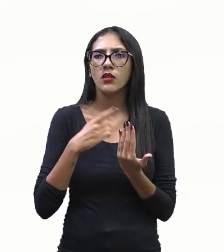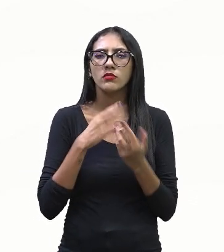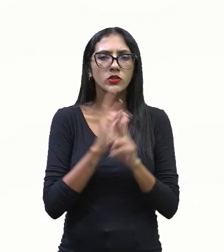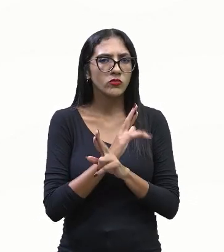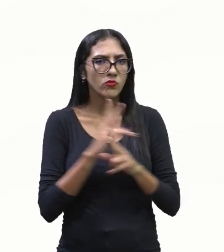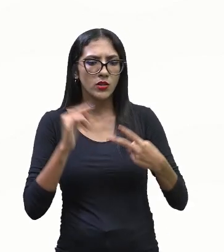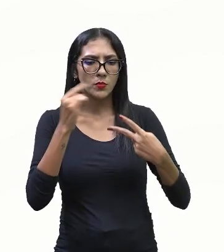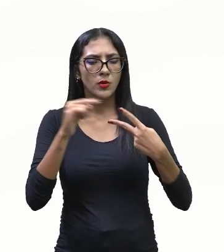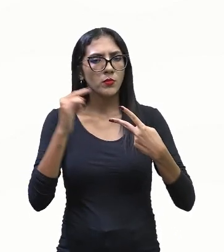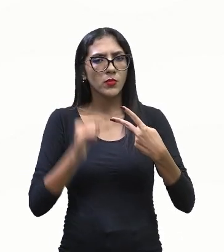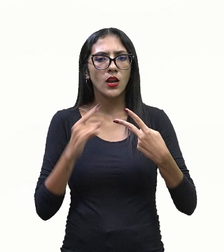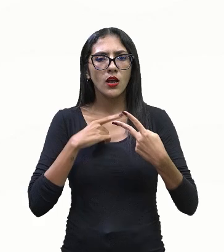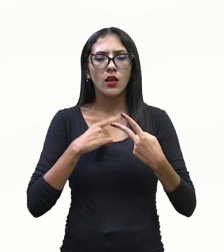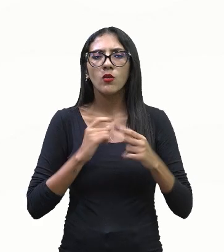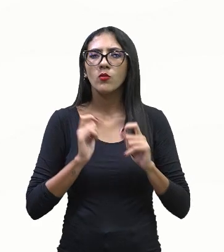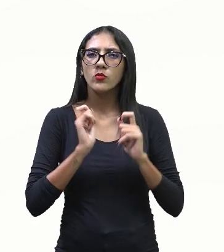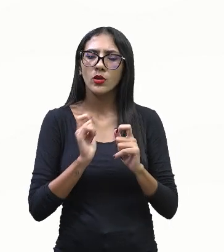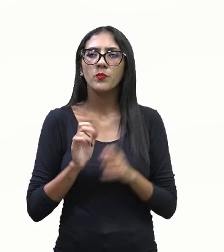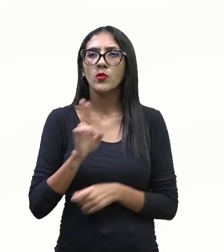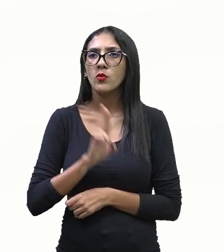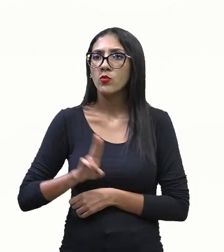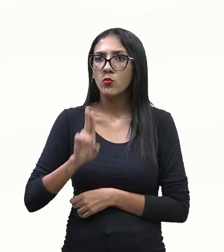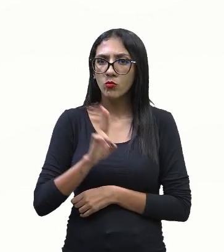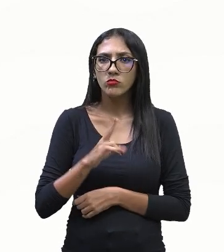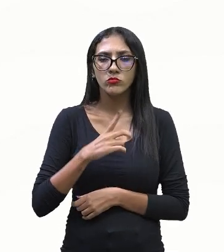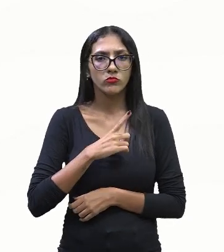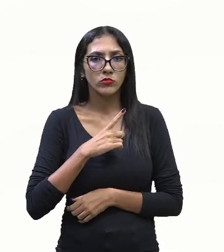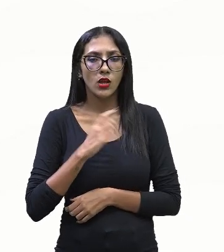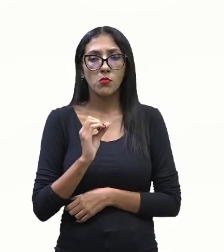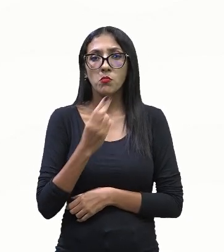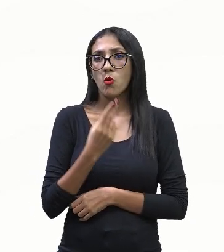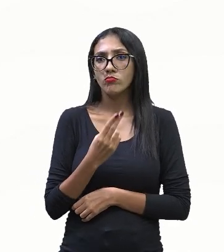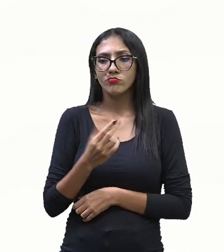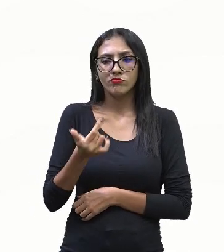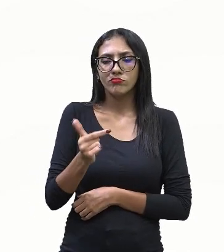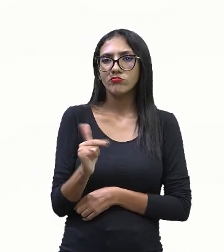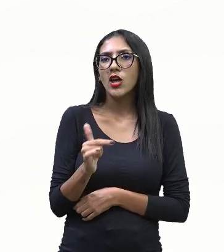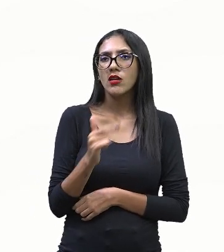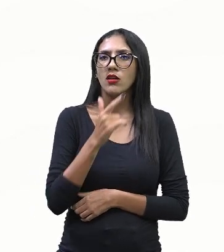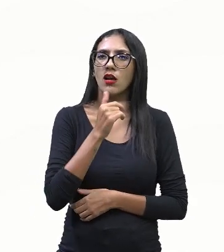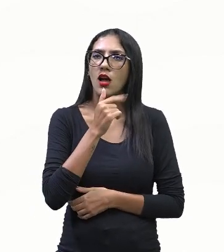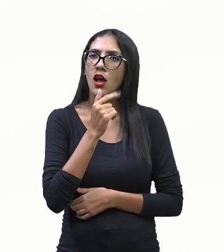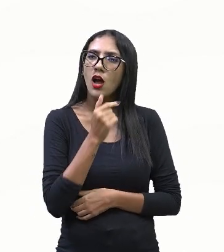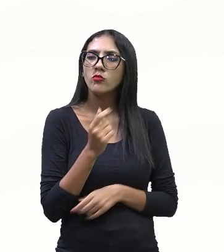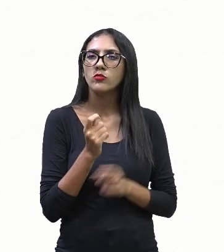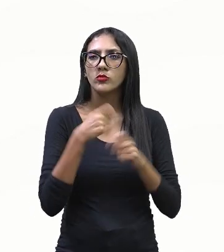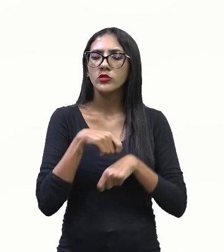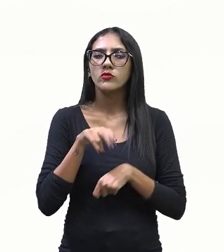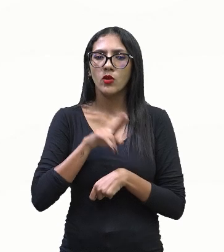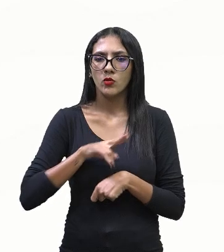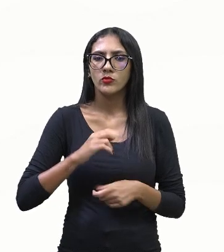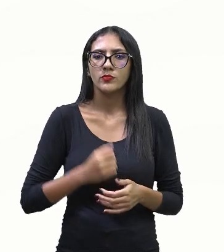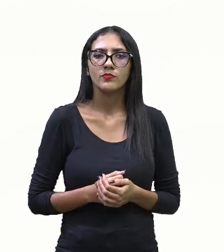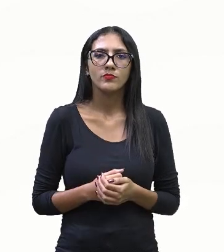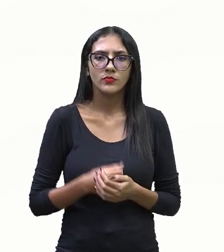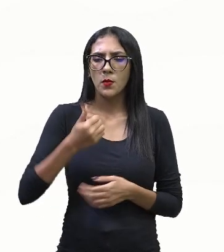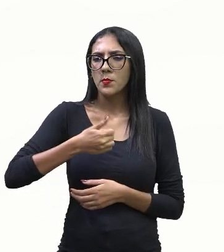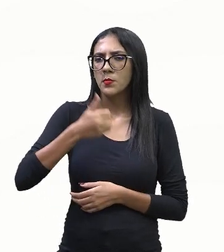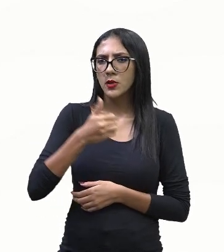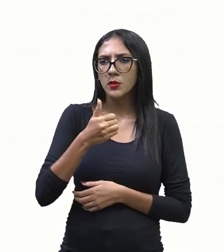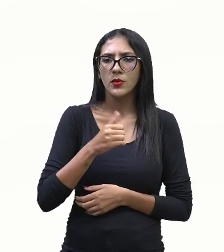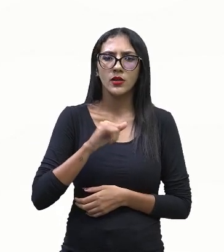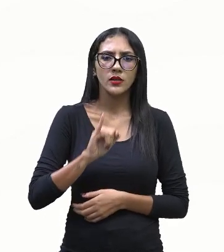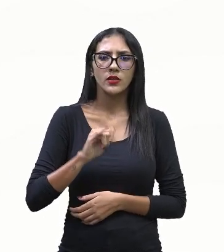é exatamente a presença ou a ausência da água no processo, né? Na eletrólise ígnea, é aquele